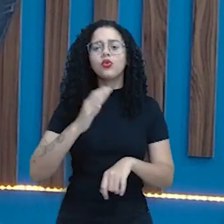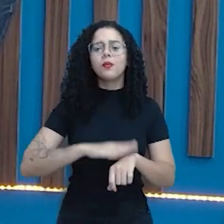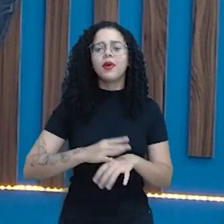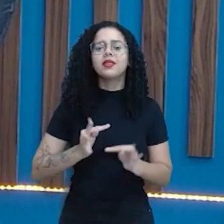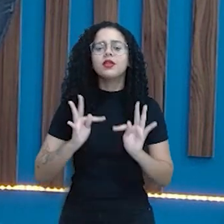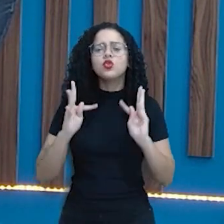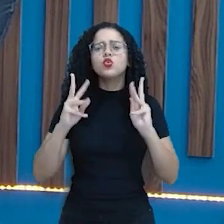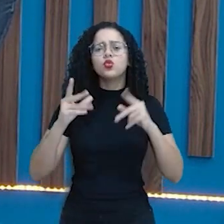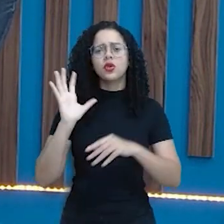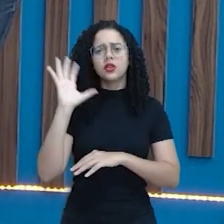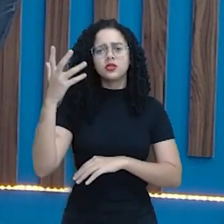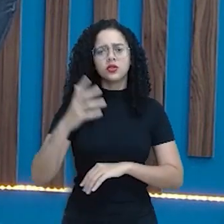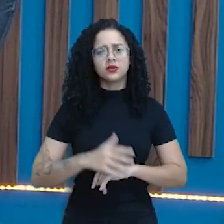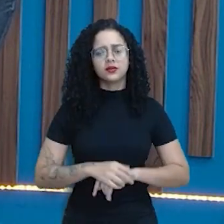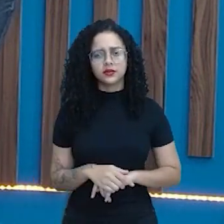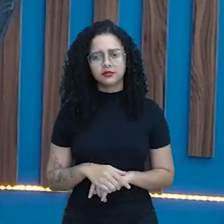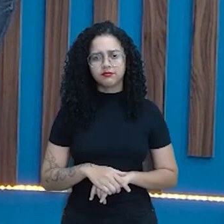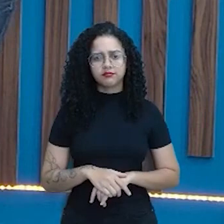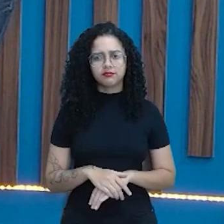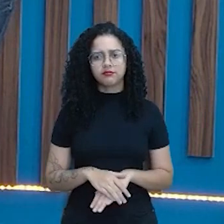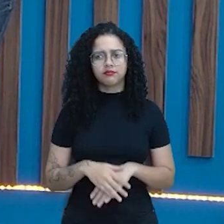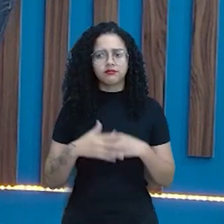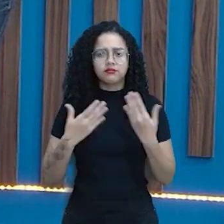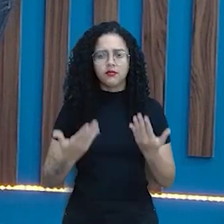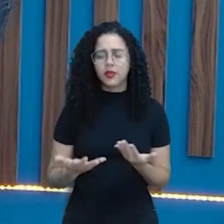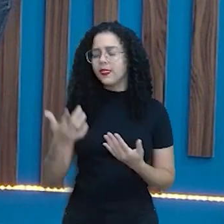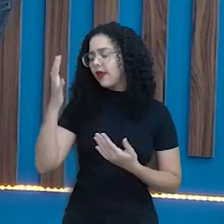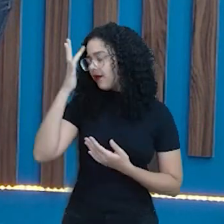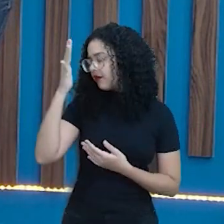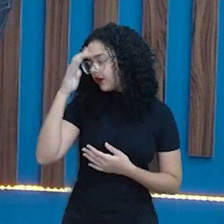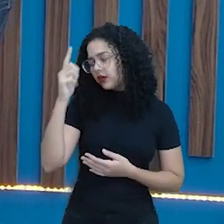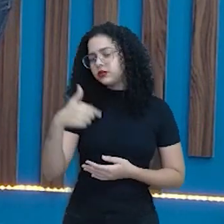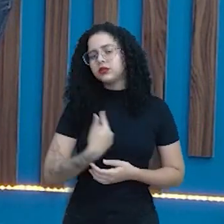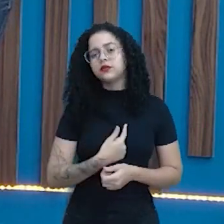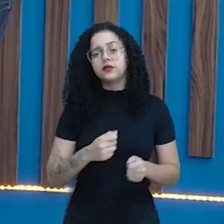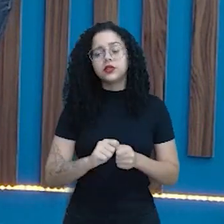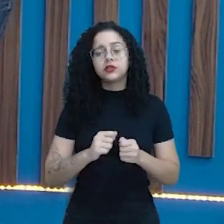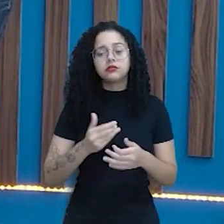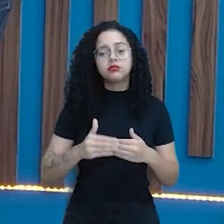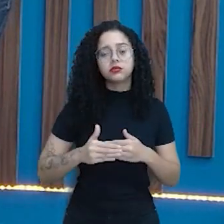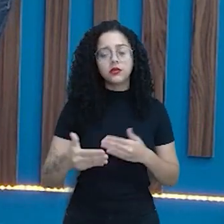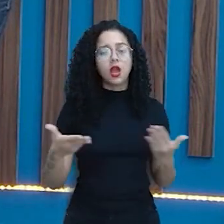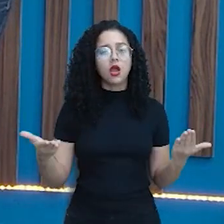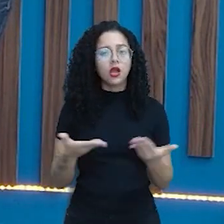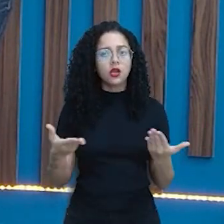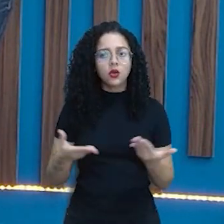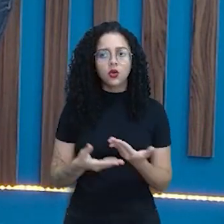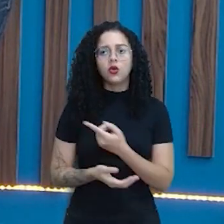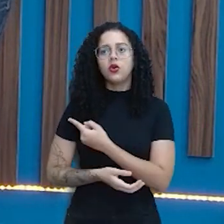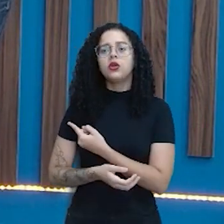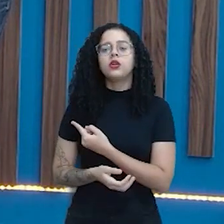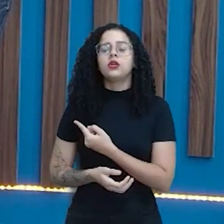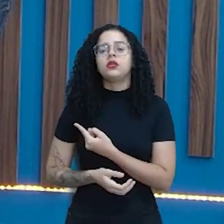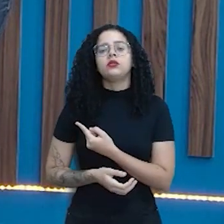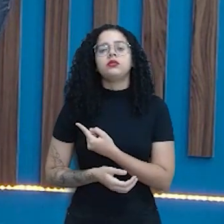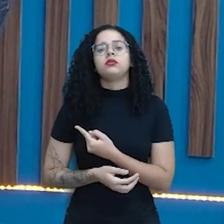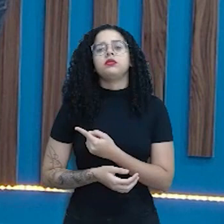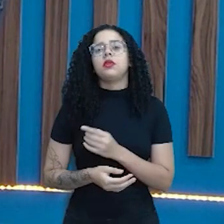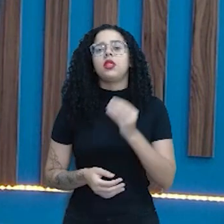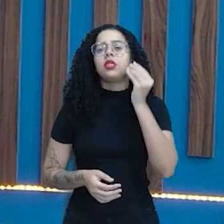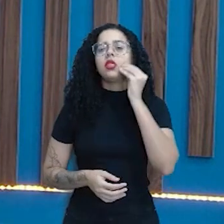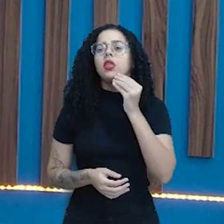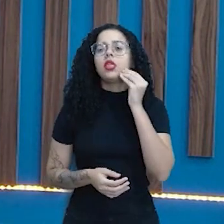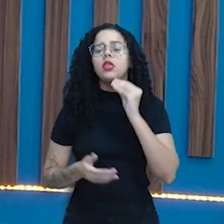tudo se resolve? Então, essa reflexão que a gente vai fazer a partir de agora, ela faz justamente tentar